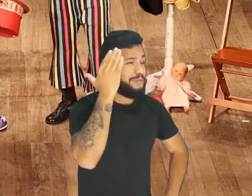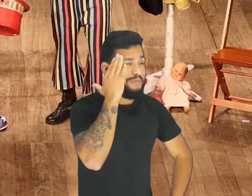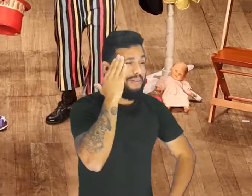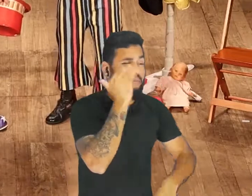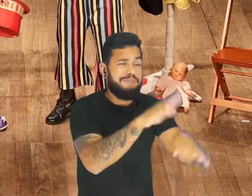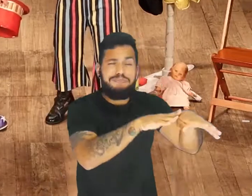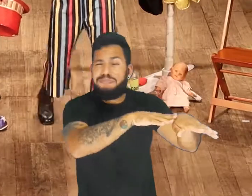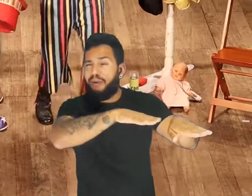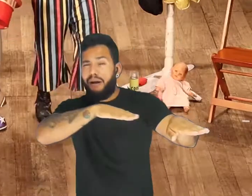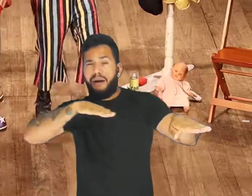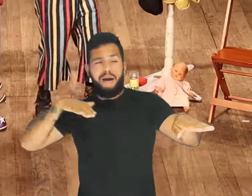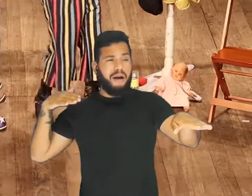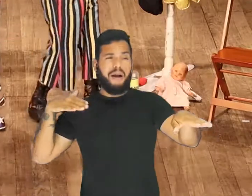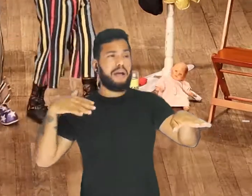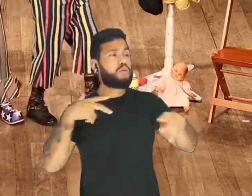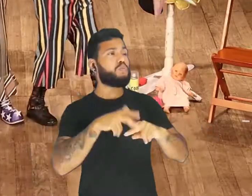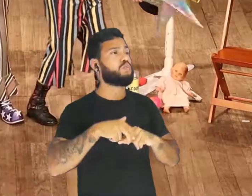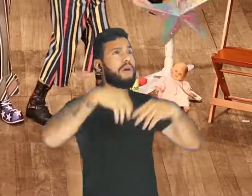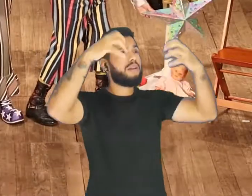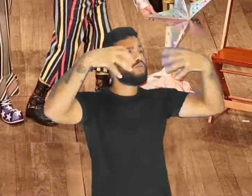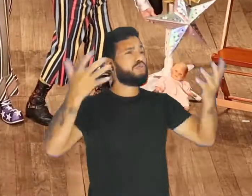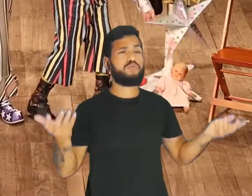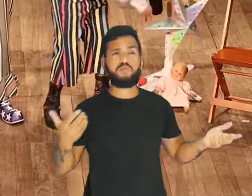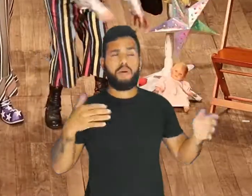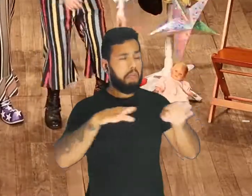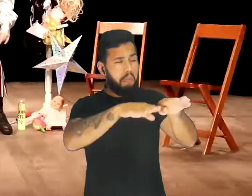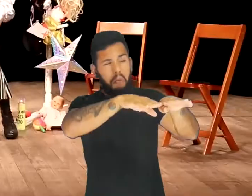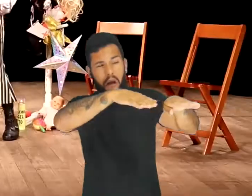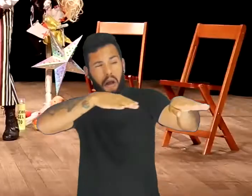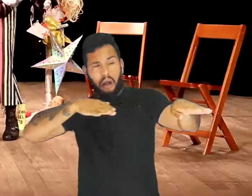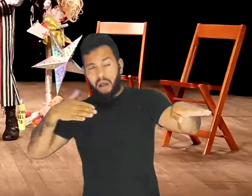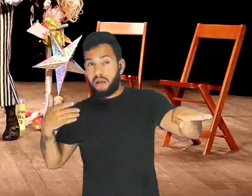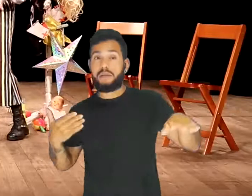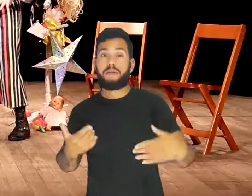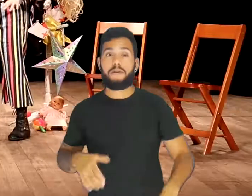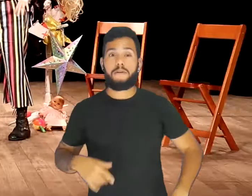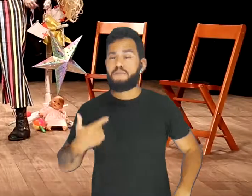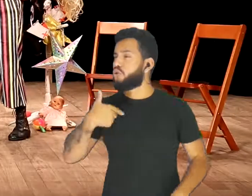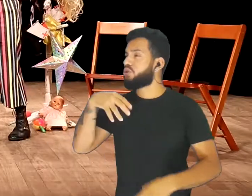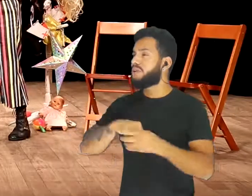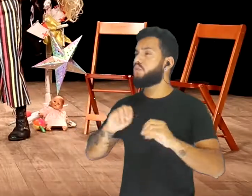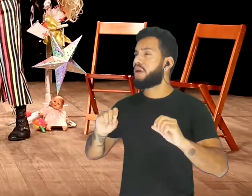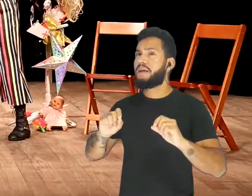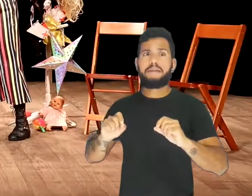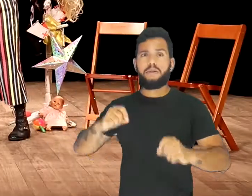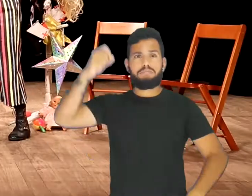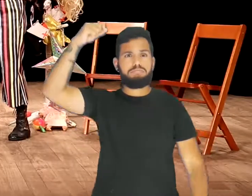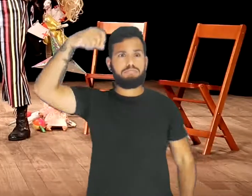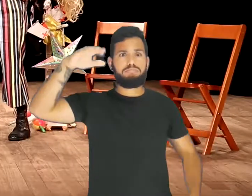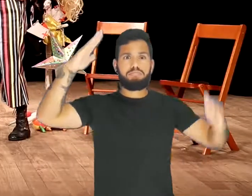Ah, sim, ó, gente, vocês não sabem o trânsito que teve lá fora por causa dessa tempestade? Ah, porque a gente tá aqui